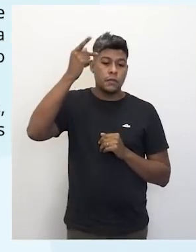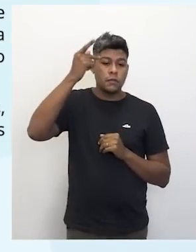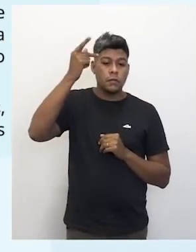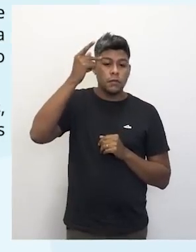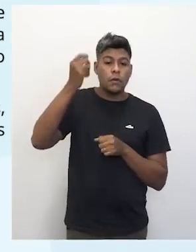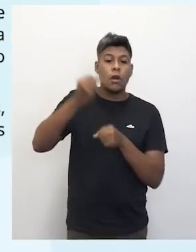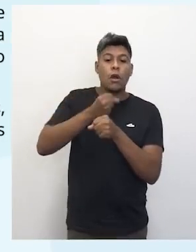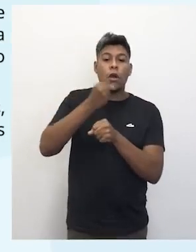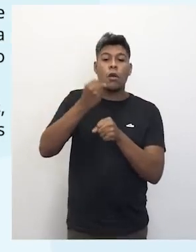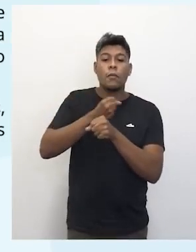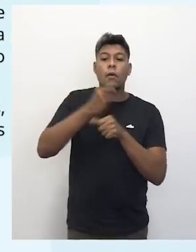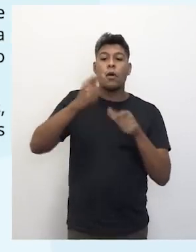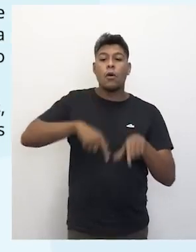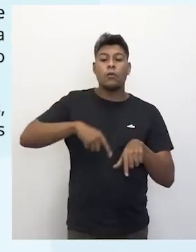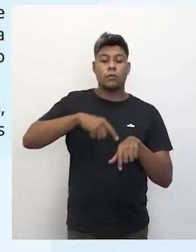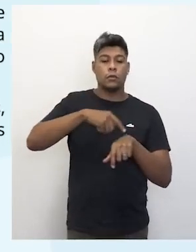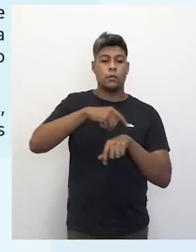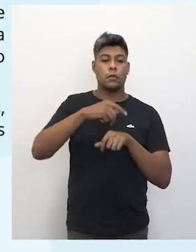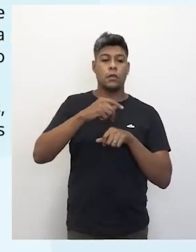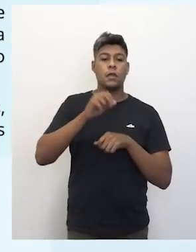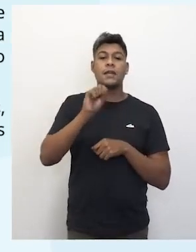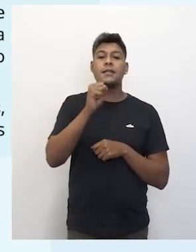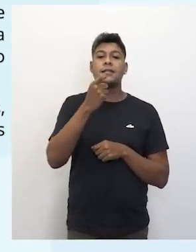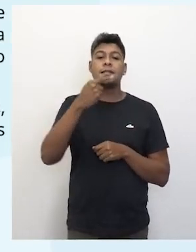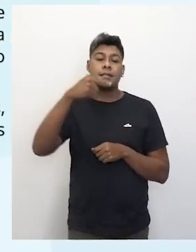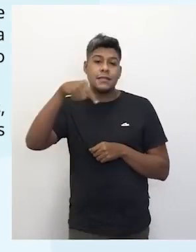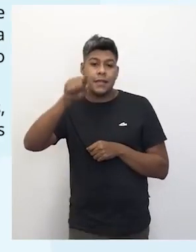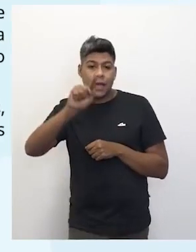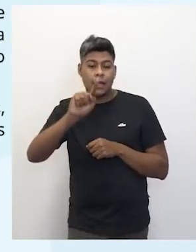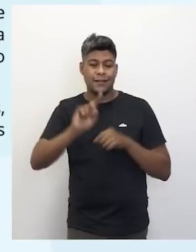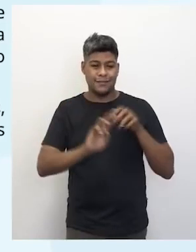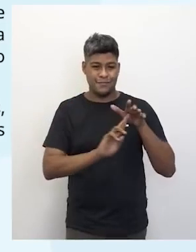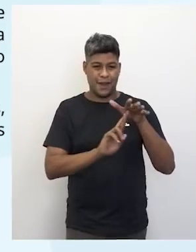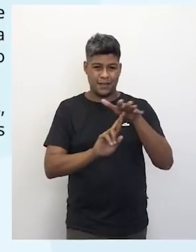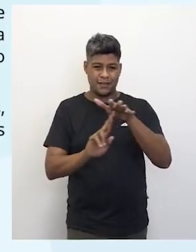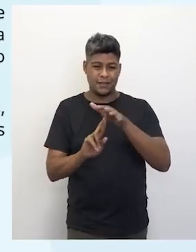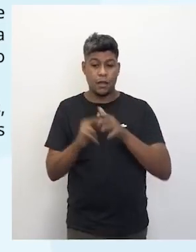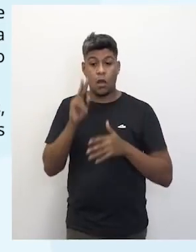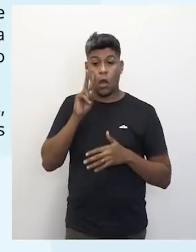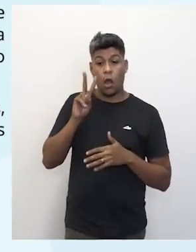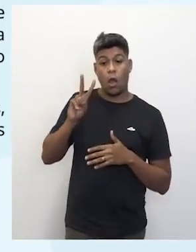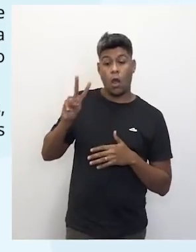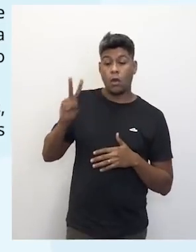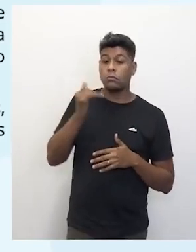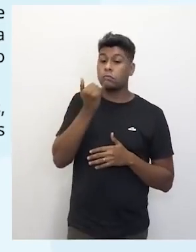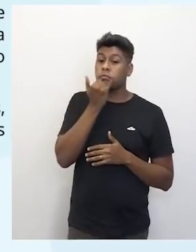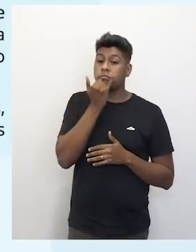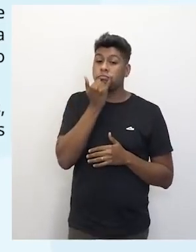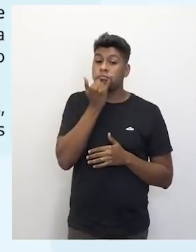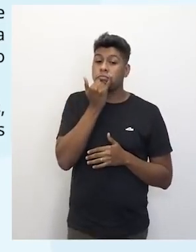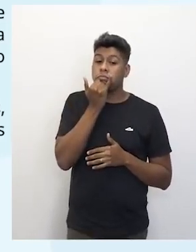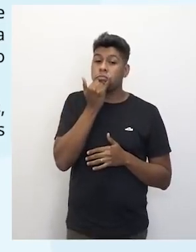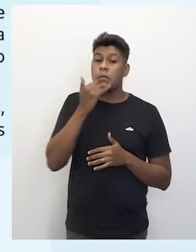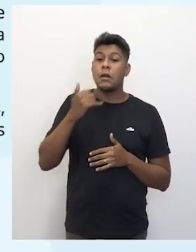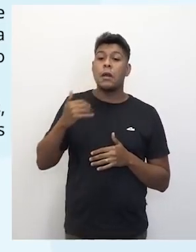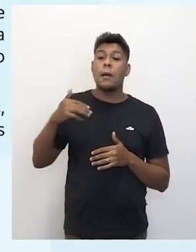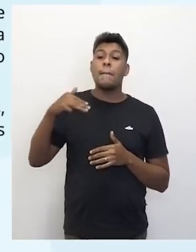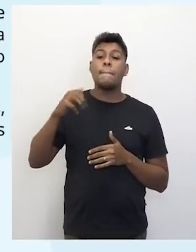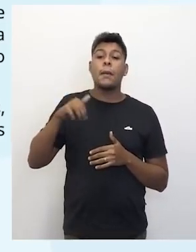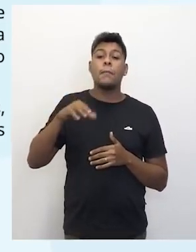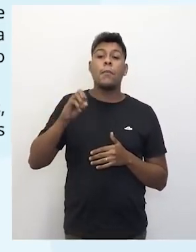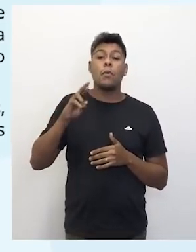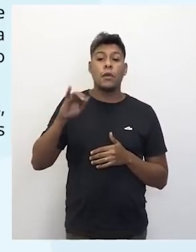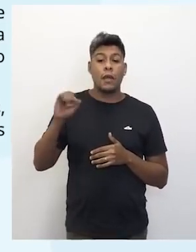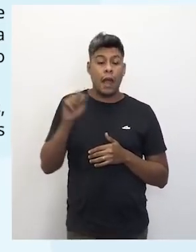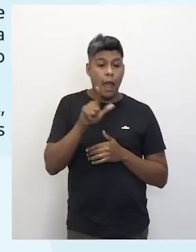ela ficava ali na Praça da Sé, tá? E aí a gente dá uma olhadinha nela, né? Na verdade não, desculpem, gente, essa obra aqui fica no Memorial da América Latina, aqui